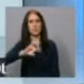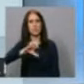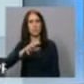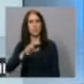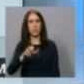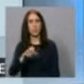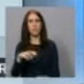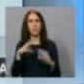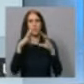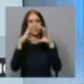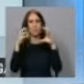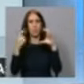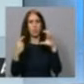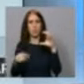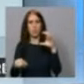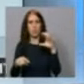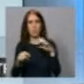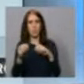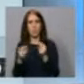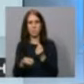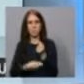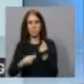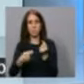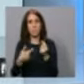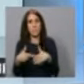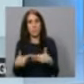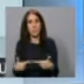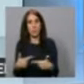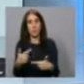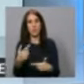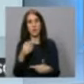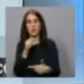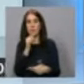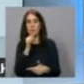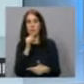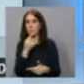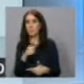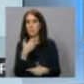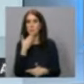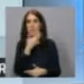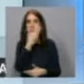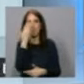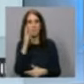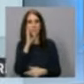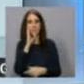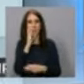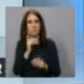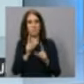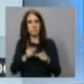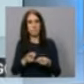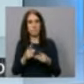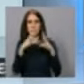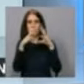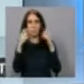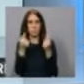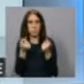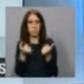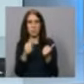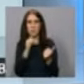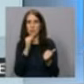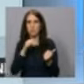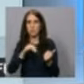alguma nebulosidade no Alentejo e agora mesmo no Algarve, mas apenas durante a manhã. A partir da tarde já céu pouco nublado no